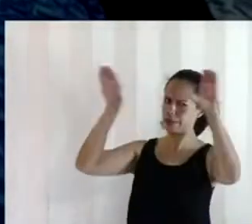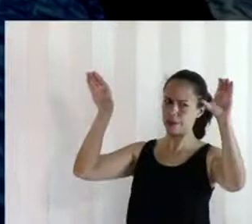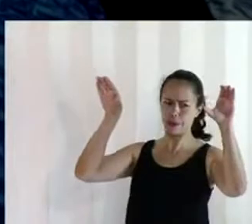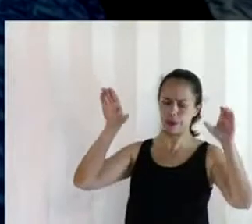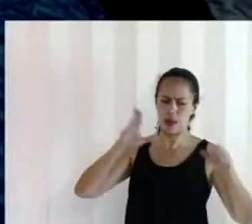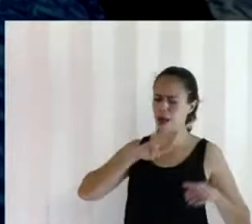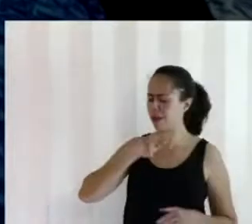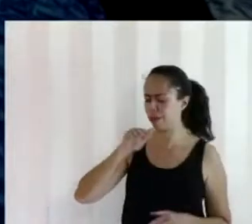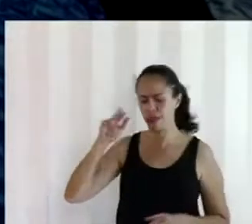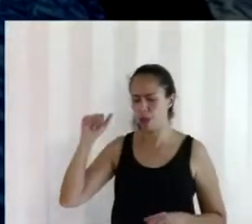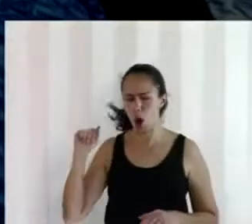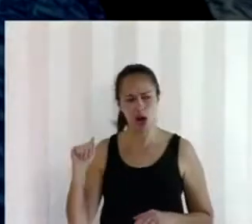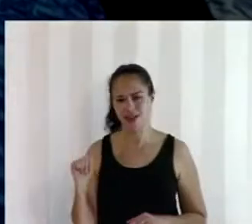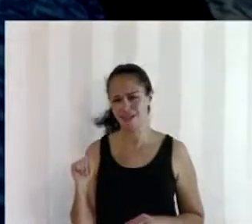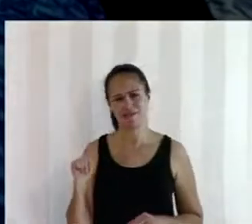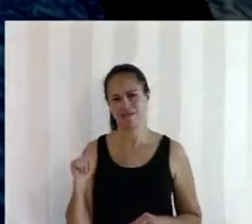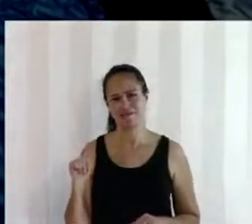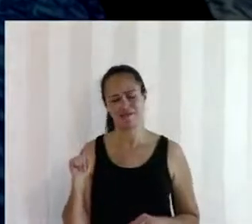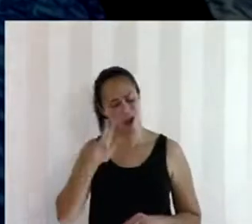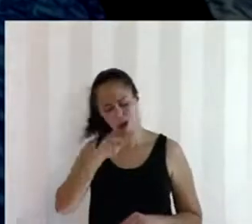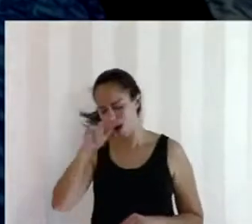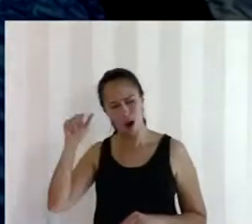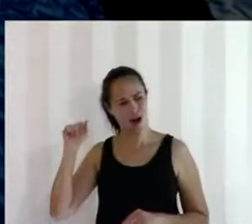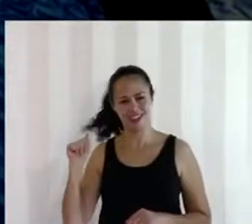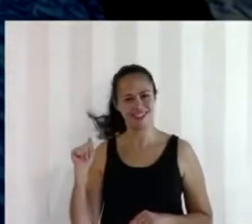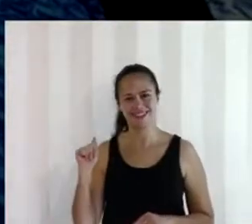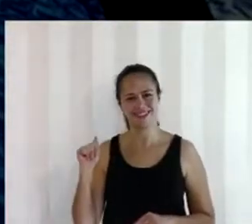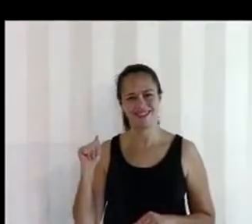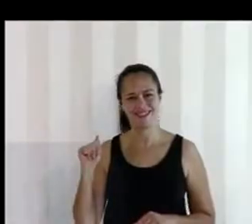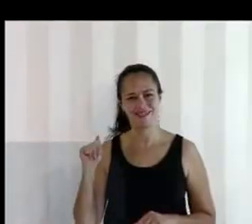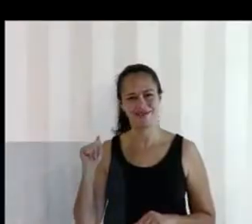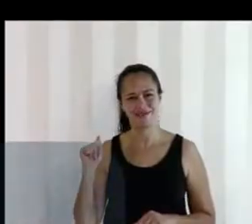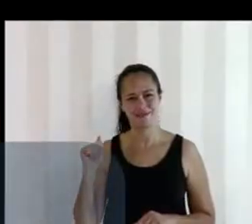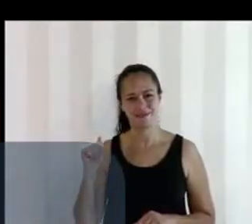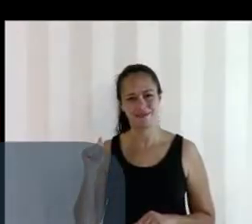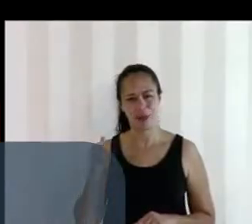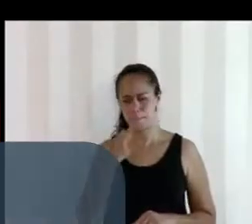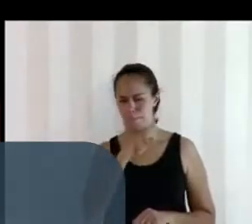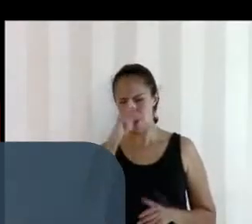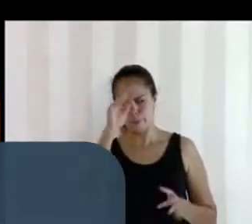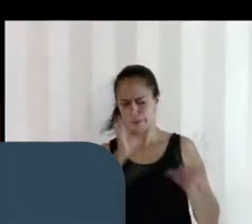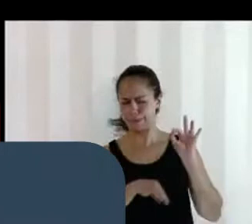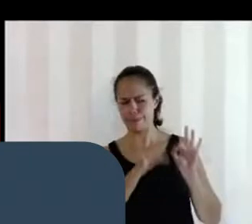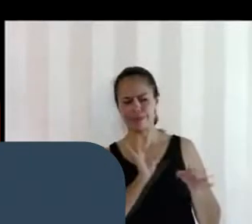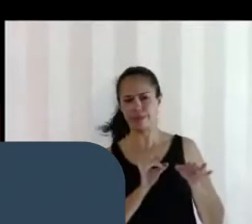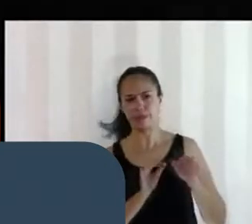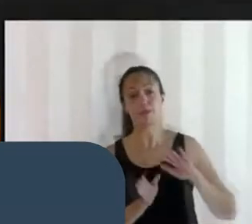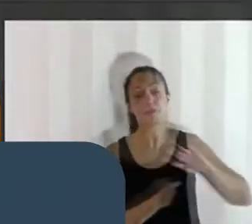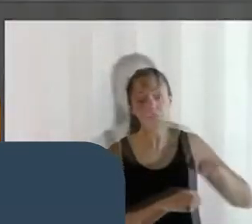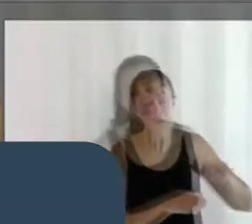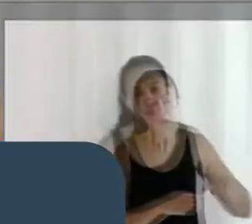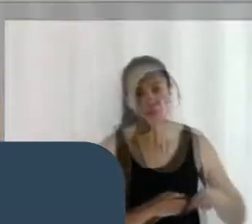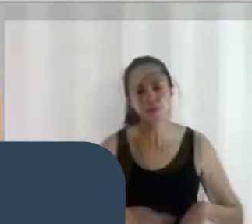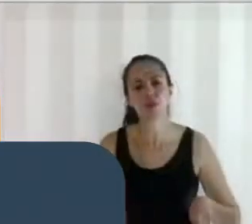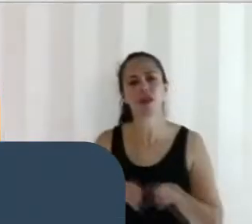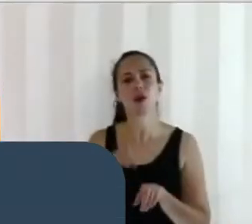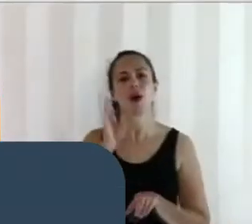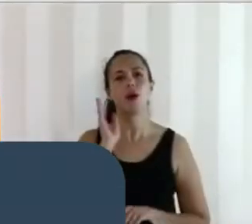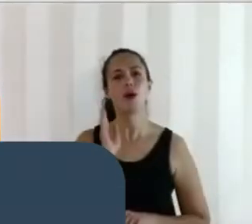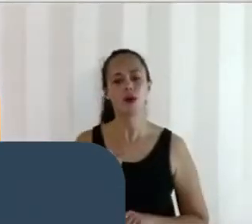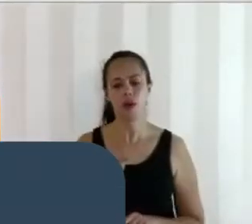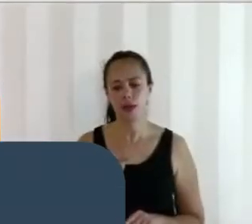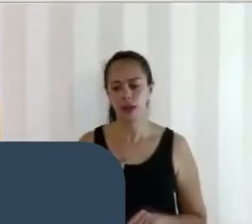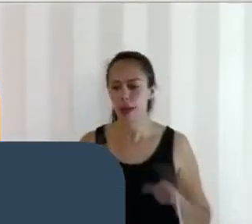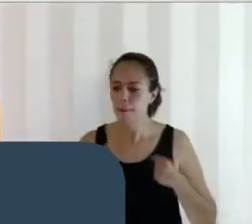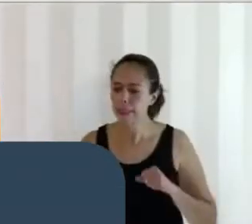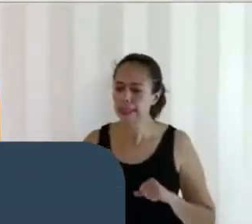céus. Meu tema nessa noite é Jesus Cristo, lei cumprida, graça